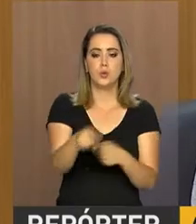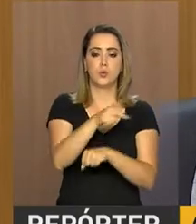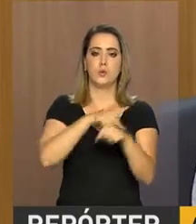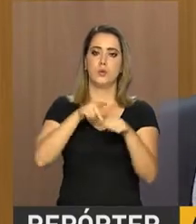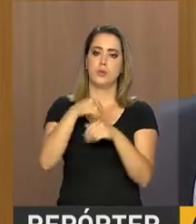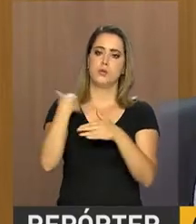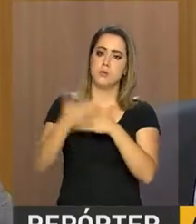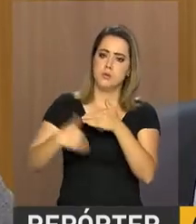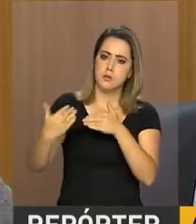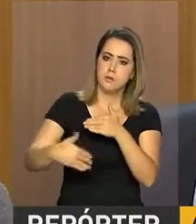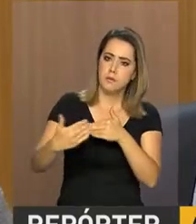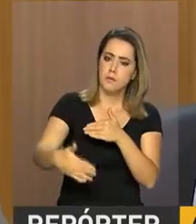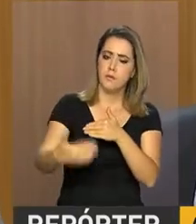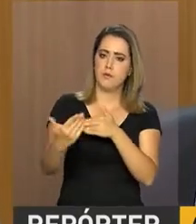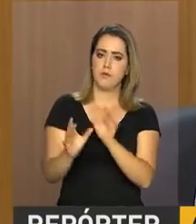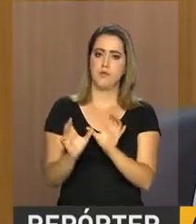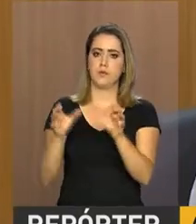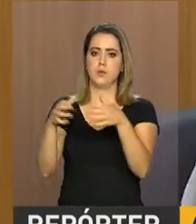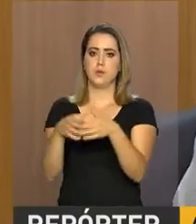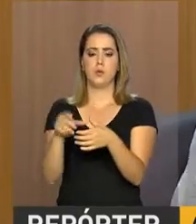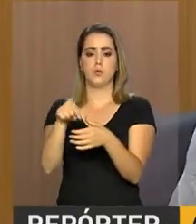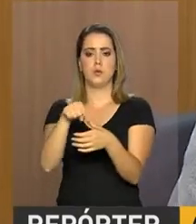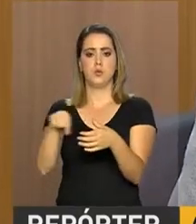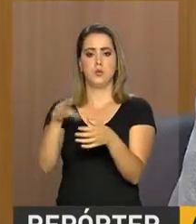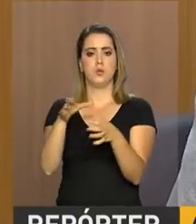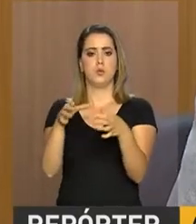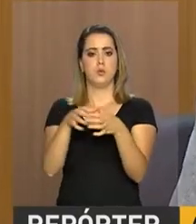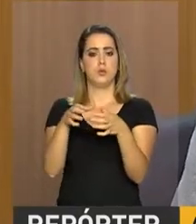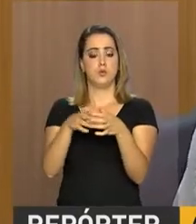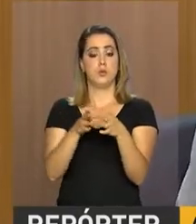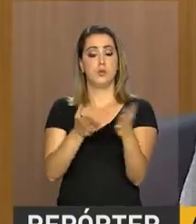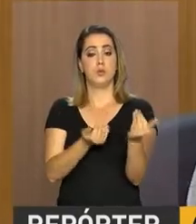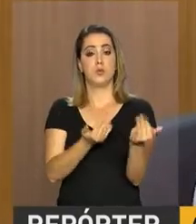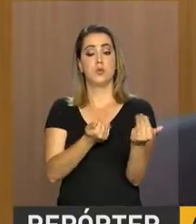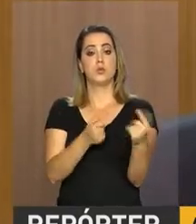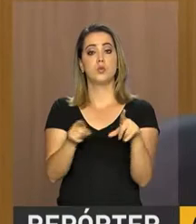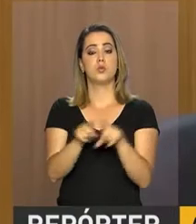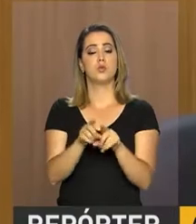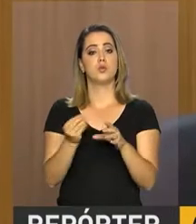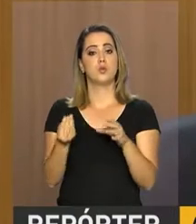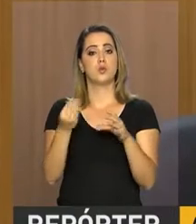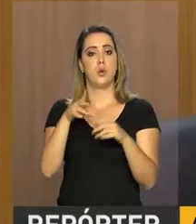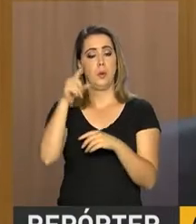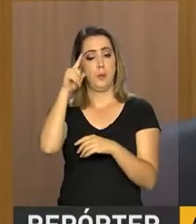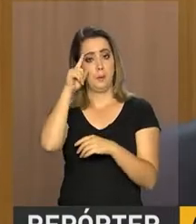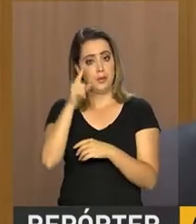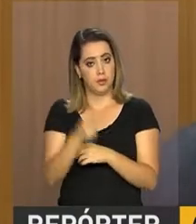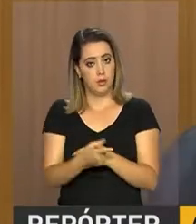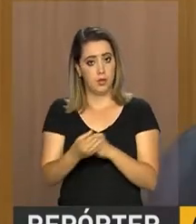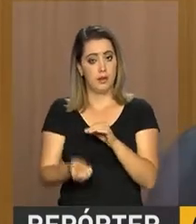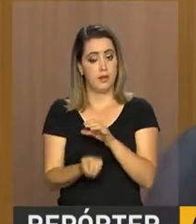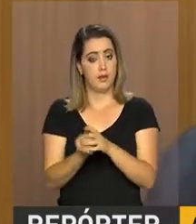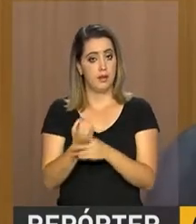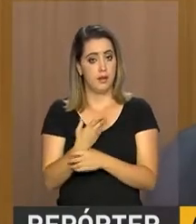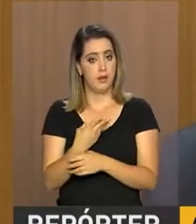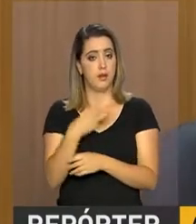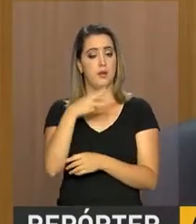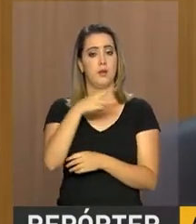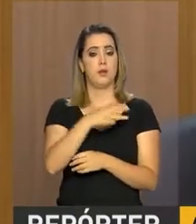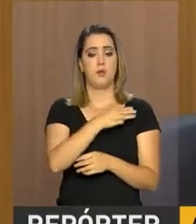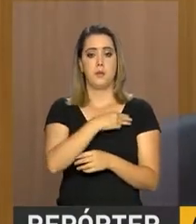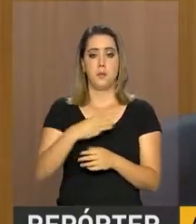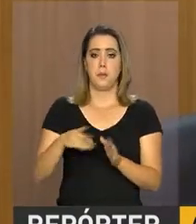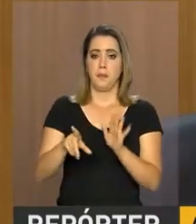desenvolve através do comitê interministerial de juventude instituído pelo presidente michel temer é através do decreto